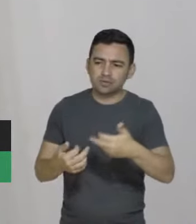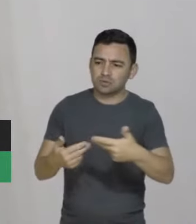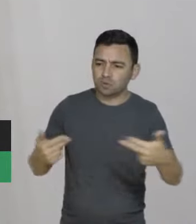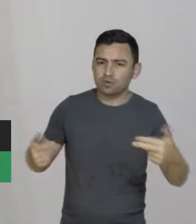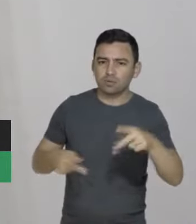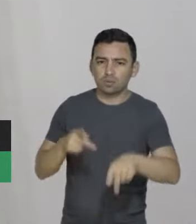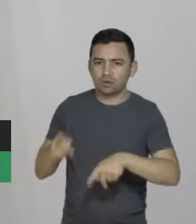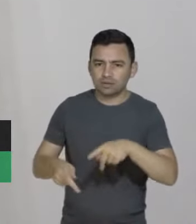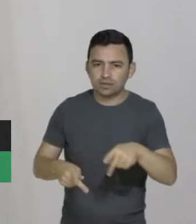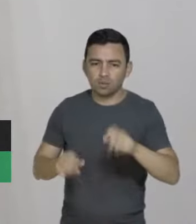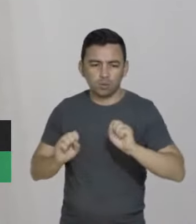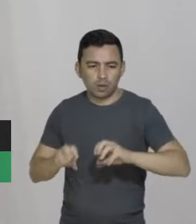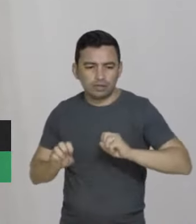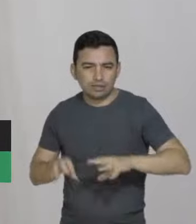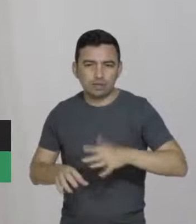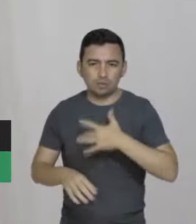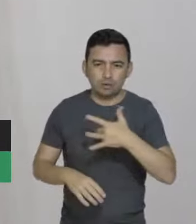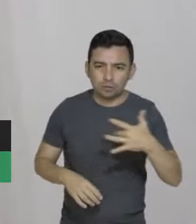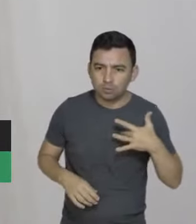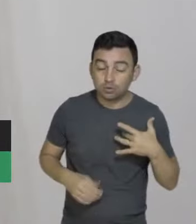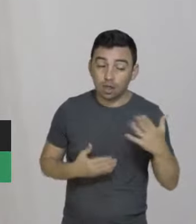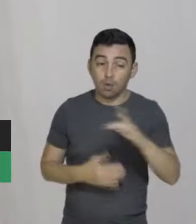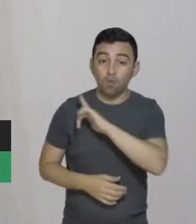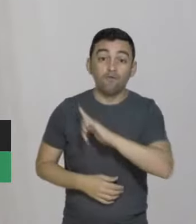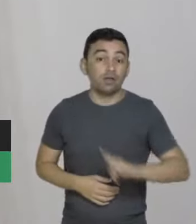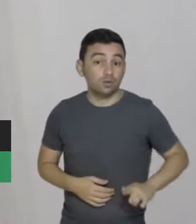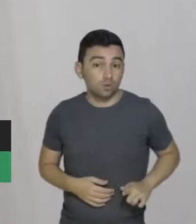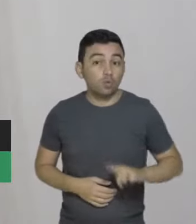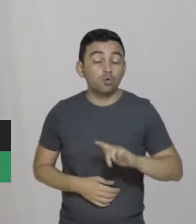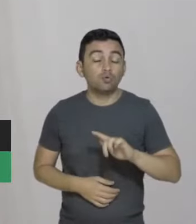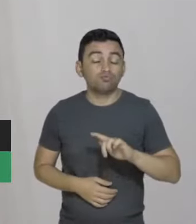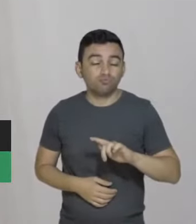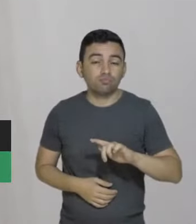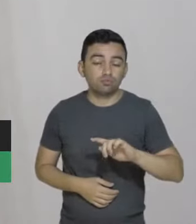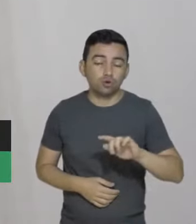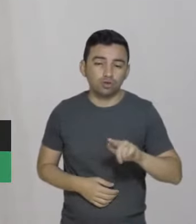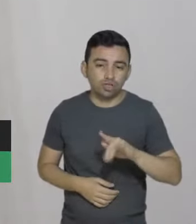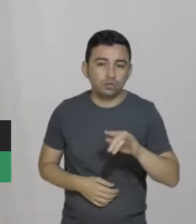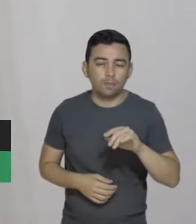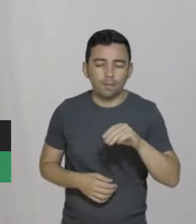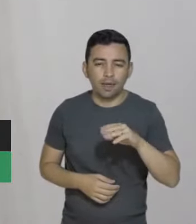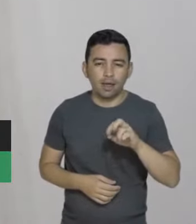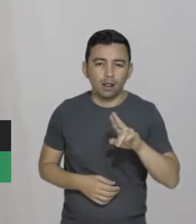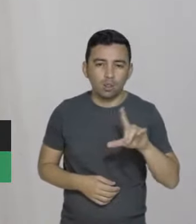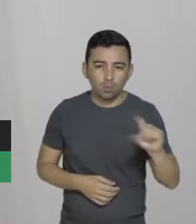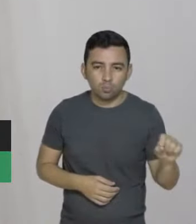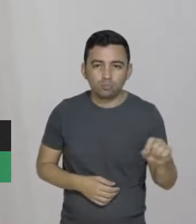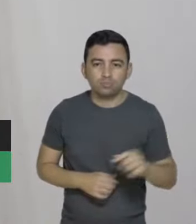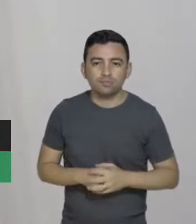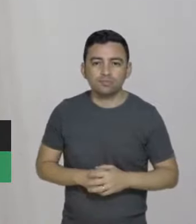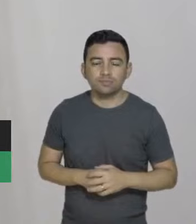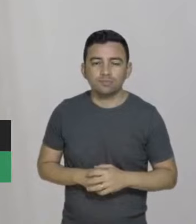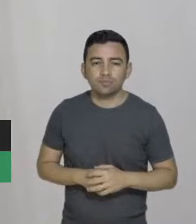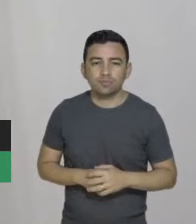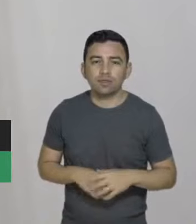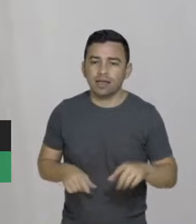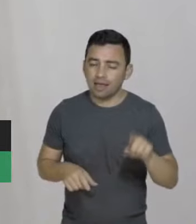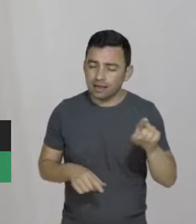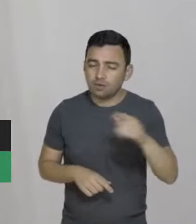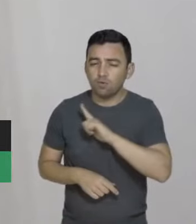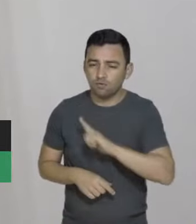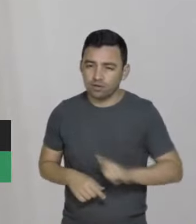de educação e de saúde, para o governador Jorginho Melo. O governo do estado sabe das pautas, né, a importância das pautas econômicas